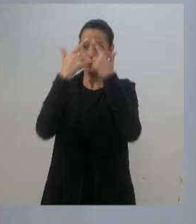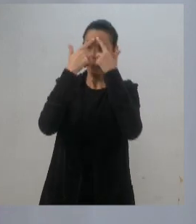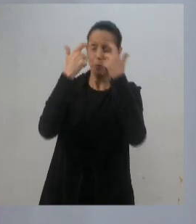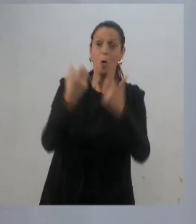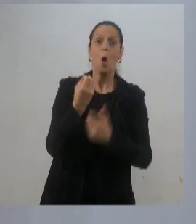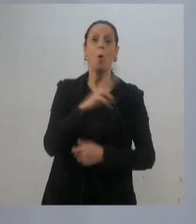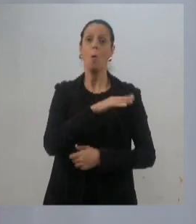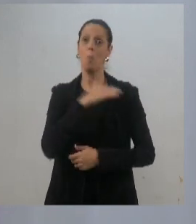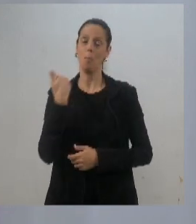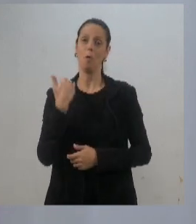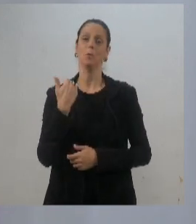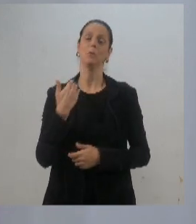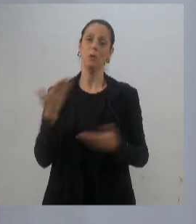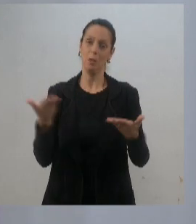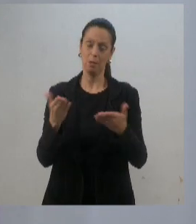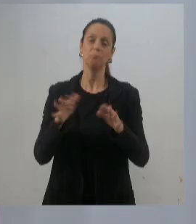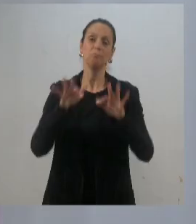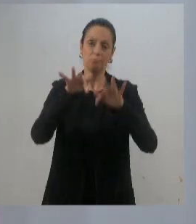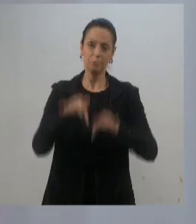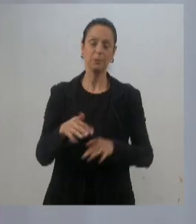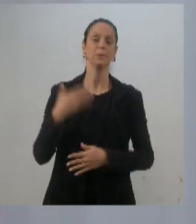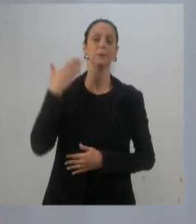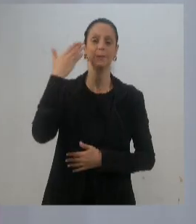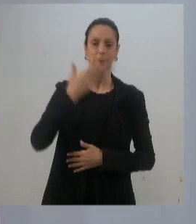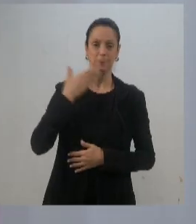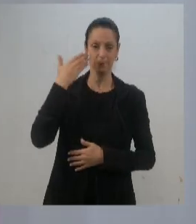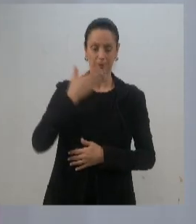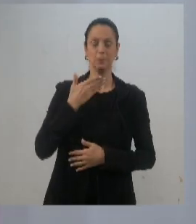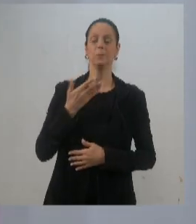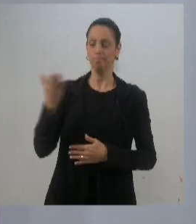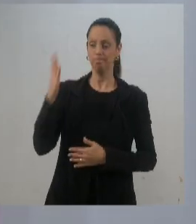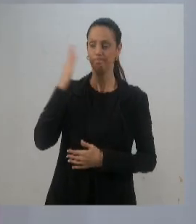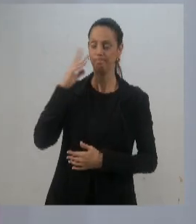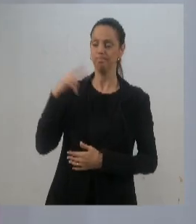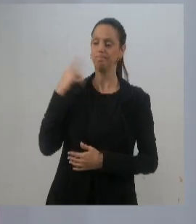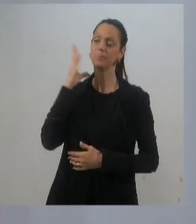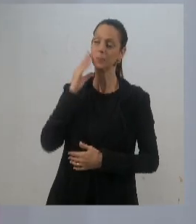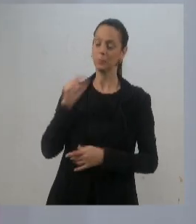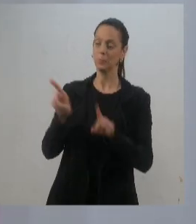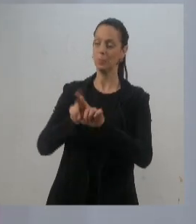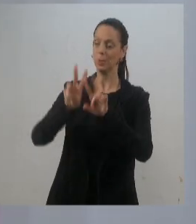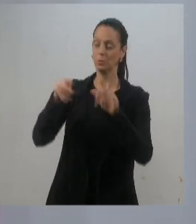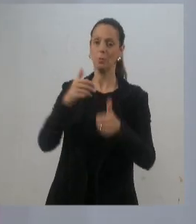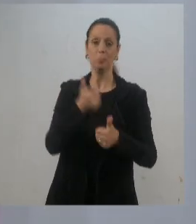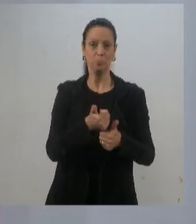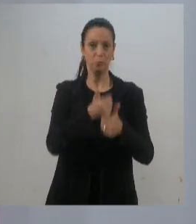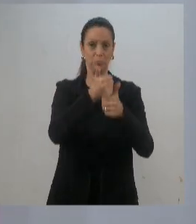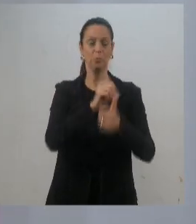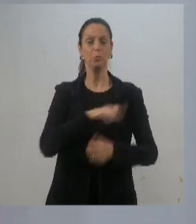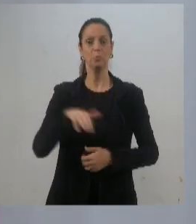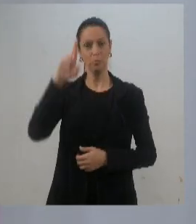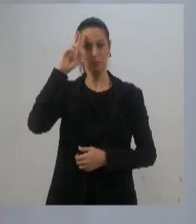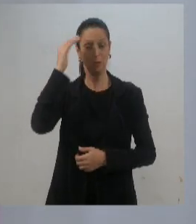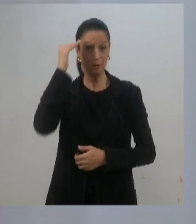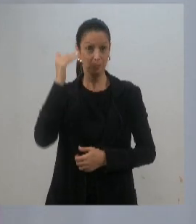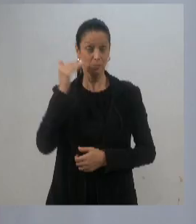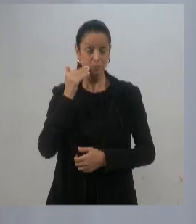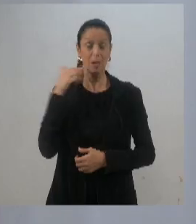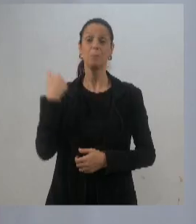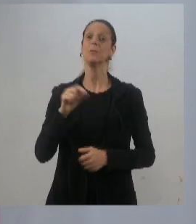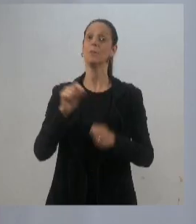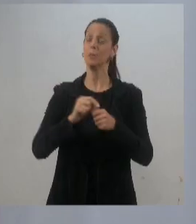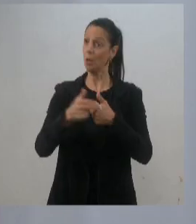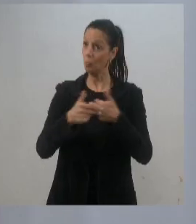sinceramente, finalizo aqui, inclusive, vereador Gilson, com relação à Procuradoria da Criança e do Adolescente, nós temos que tomar providências com relação a